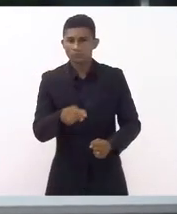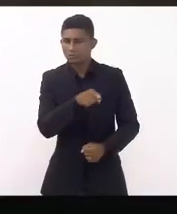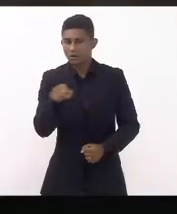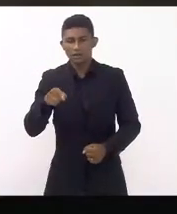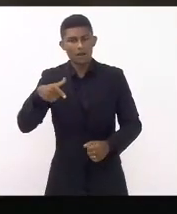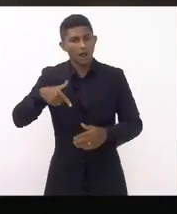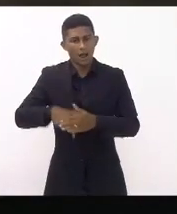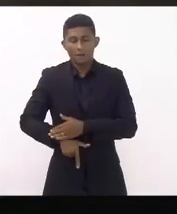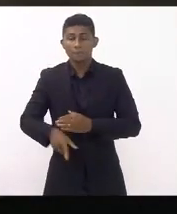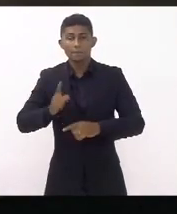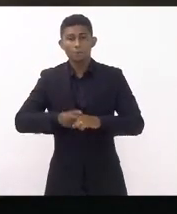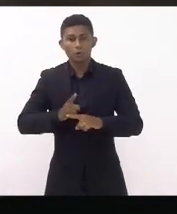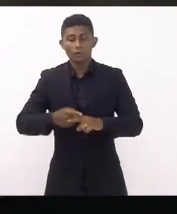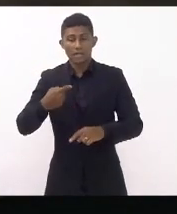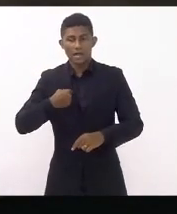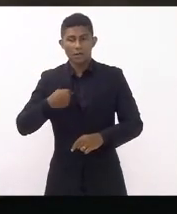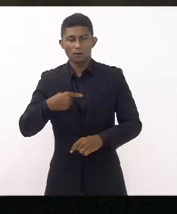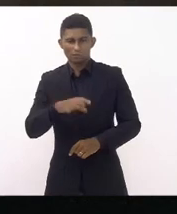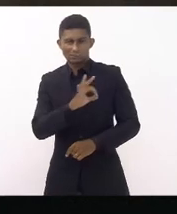Porque eu sou delegado de polícia,